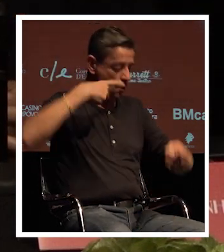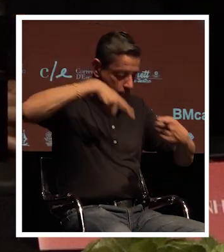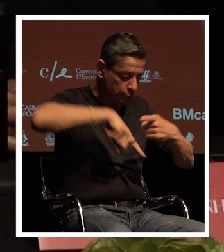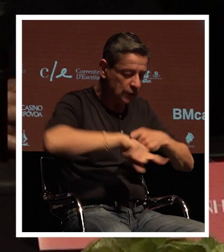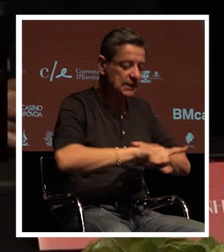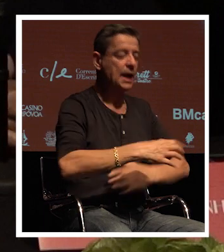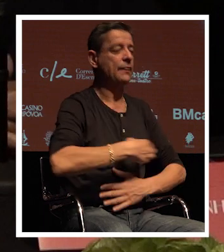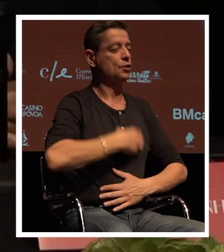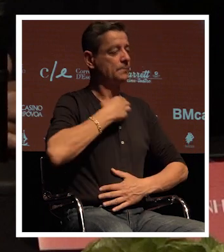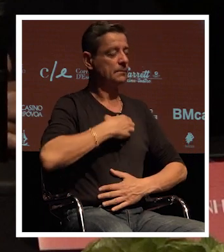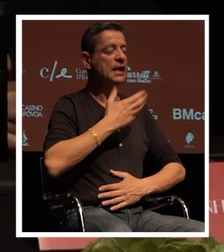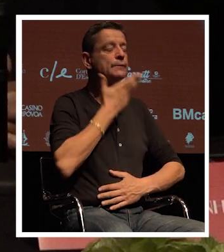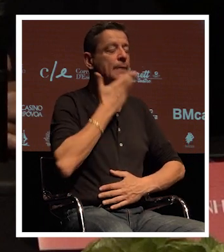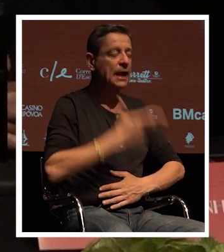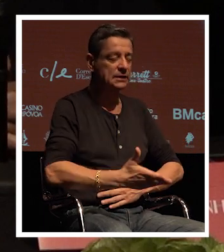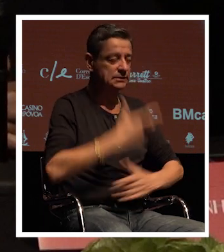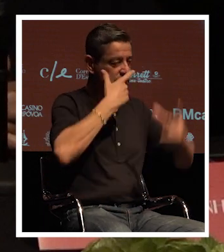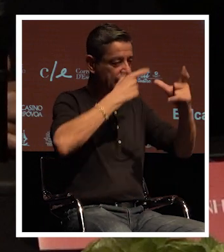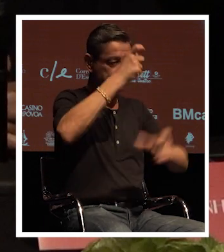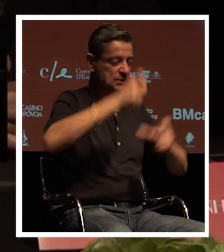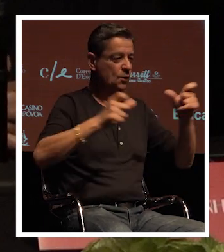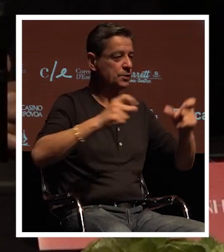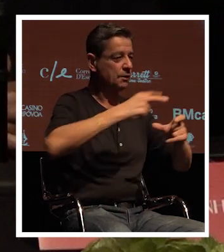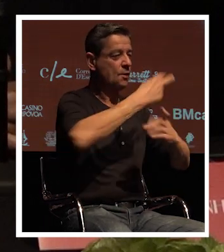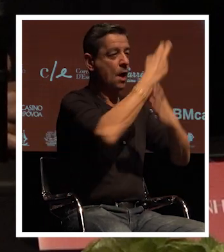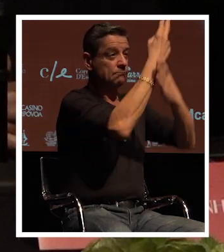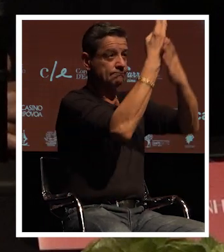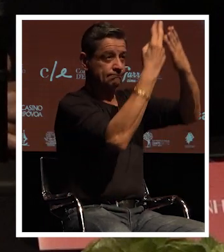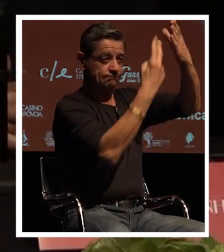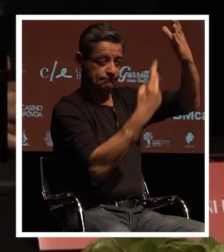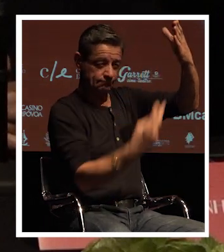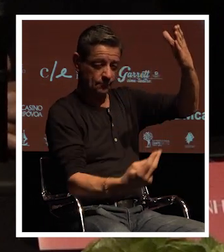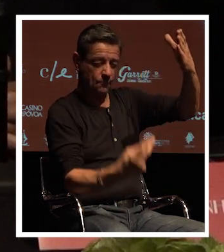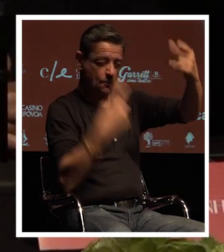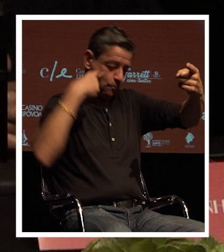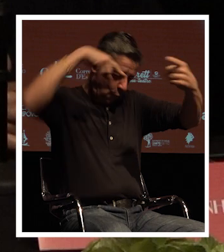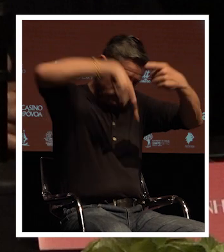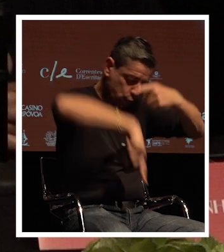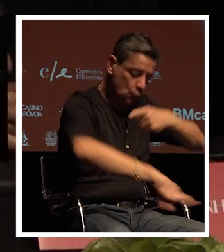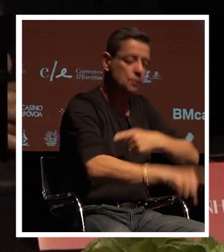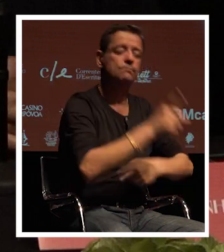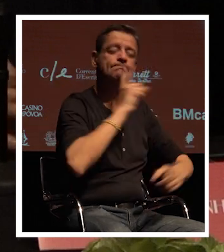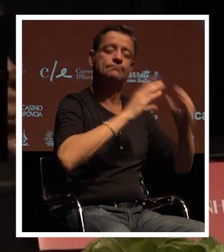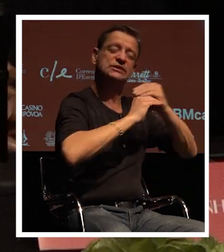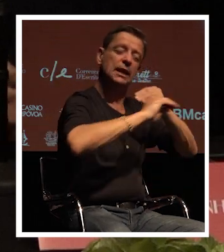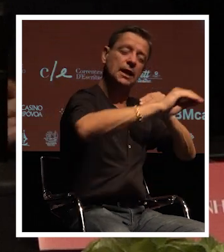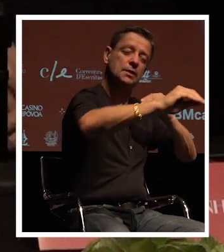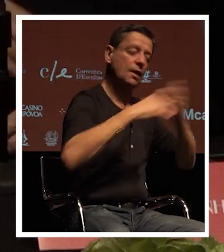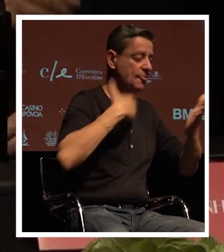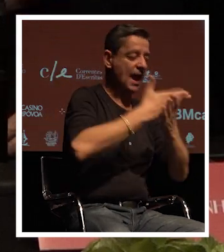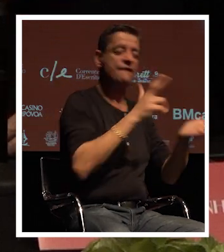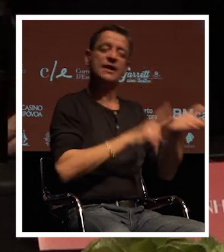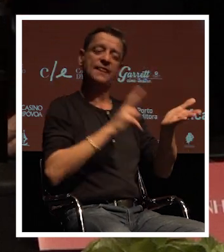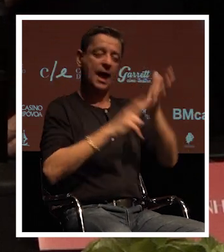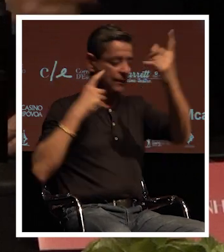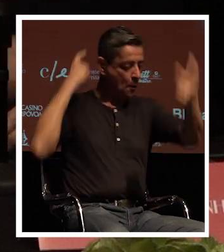emocional na experiência humana dos mergulhos no profundo silêncio que revelam a verdade ao pensamento e